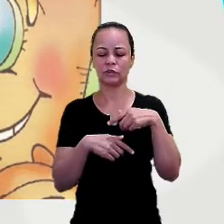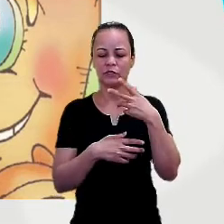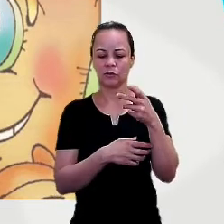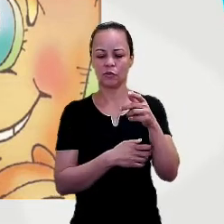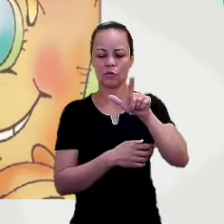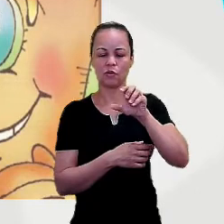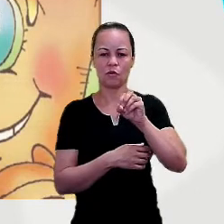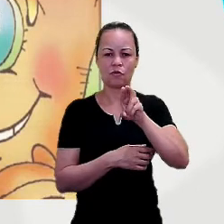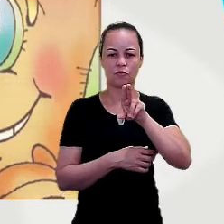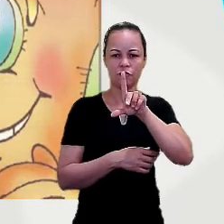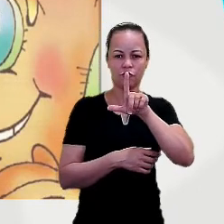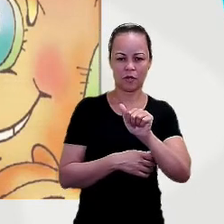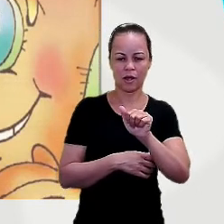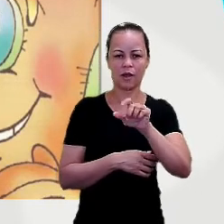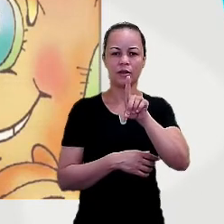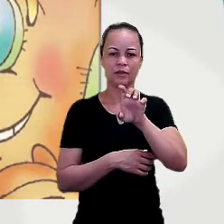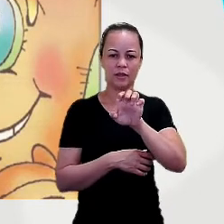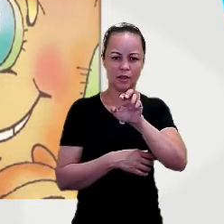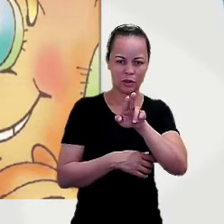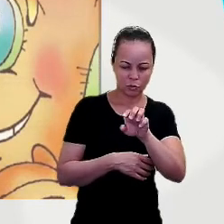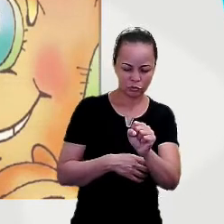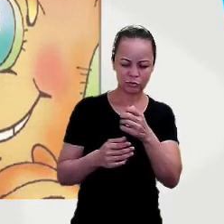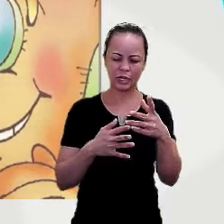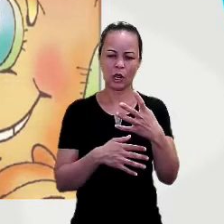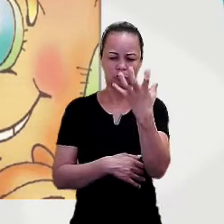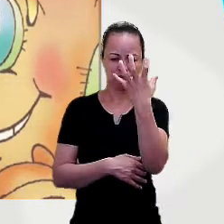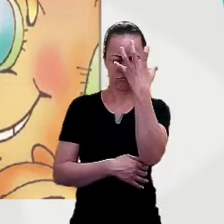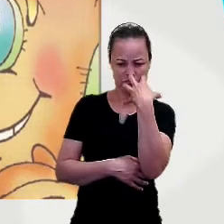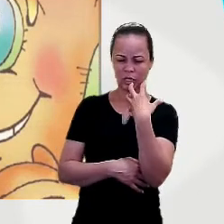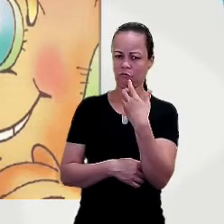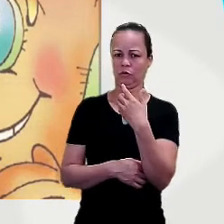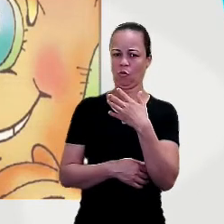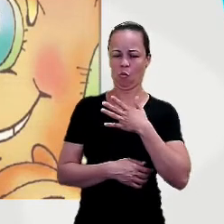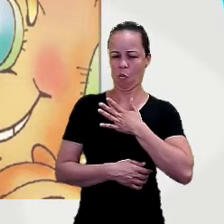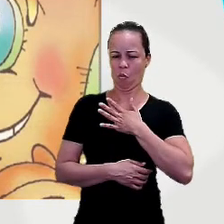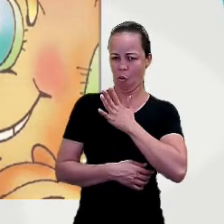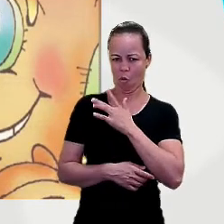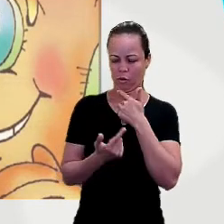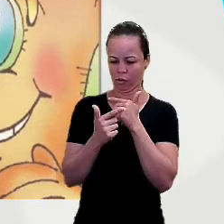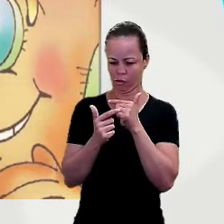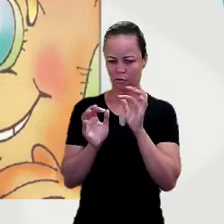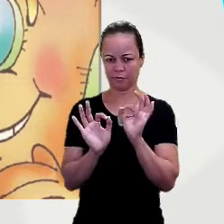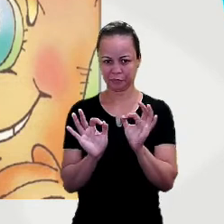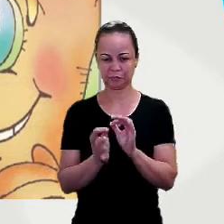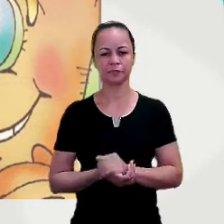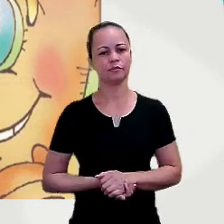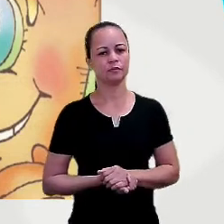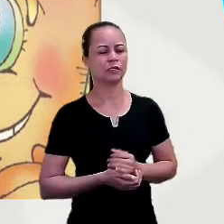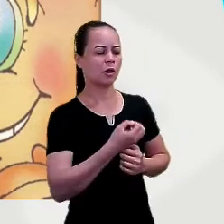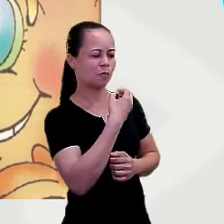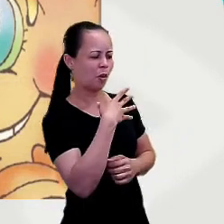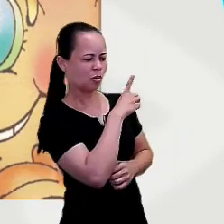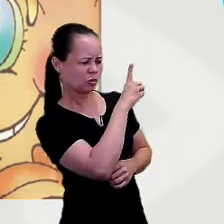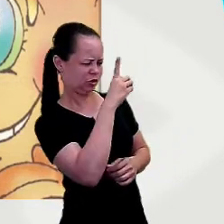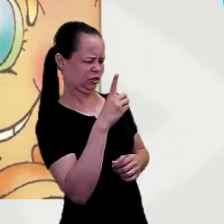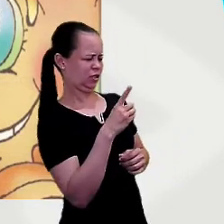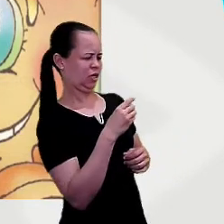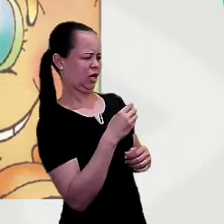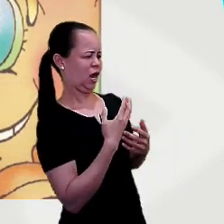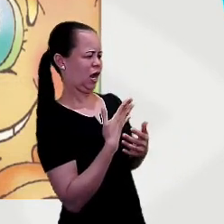inteirinha. Ele é um senhor muito sério, que não gosta de gracinha. Bom dia, camaleão! Que cor mais